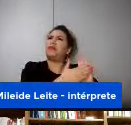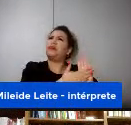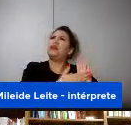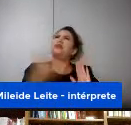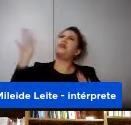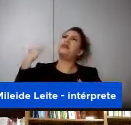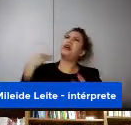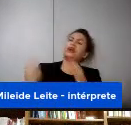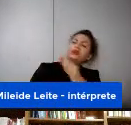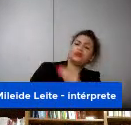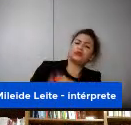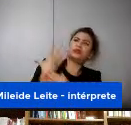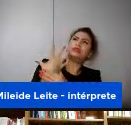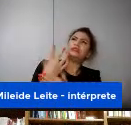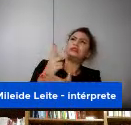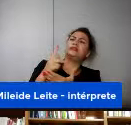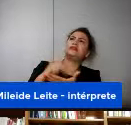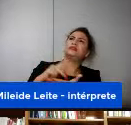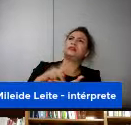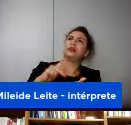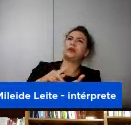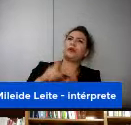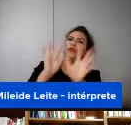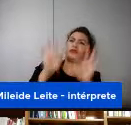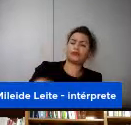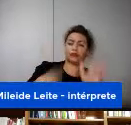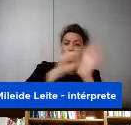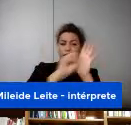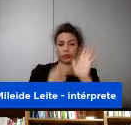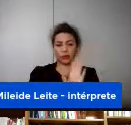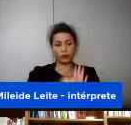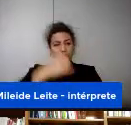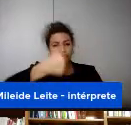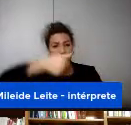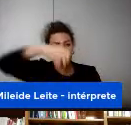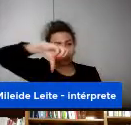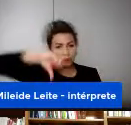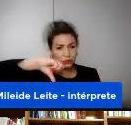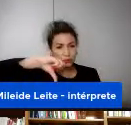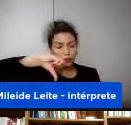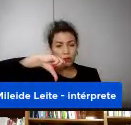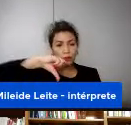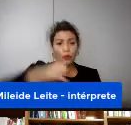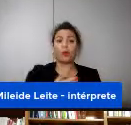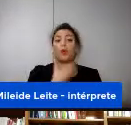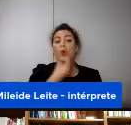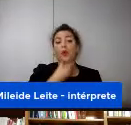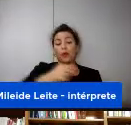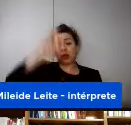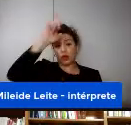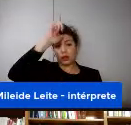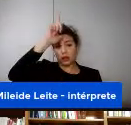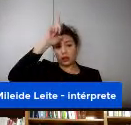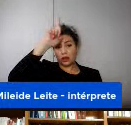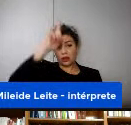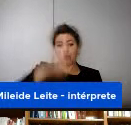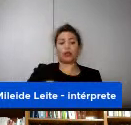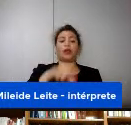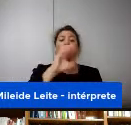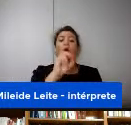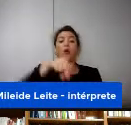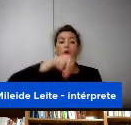surgiu, na verdade, no final do século XIX, com um alemão polímata